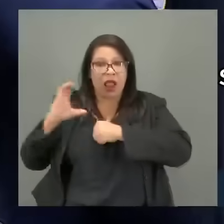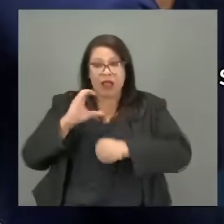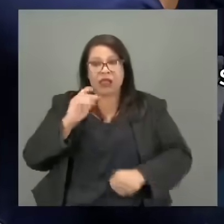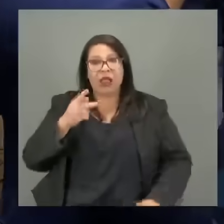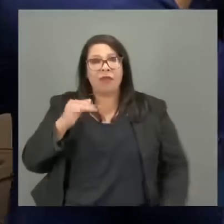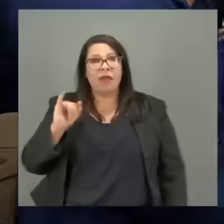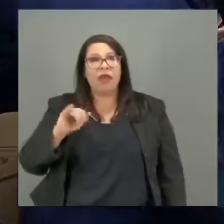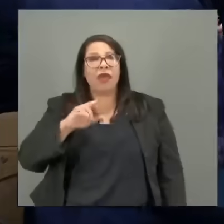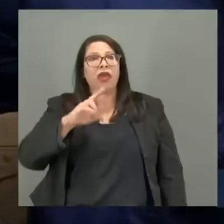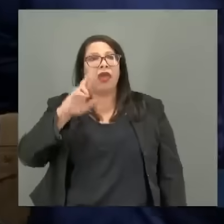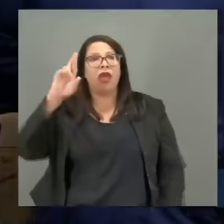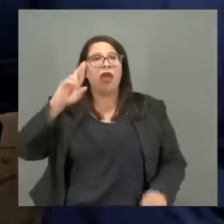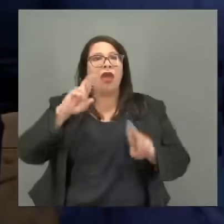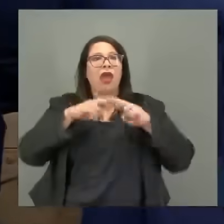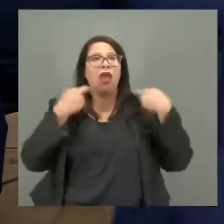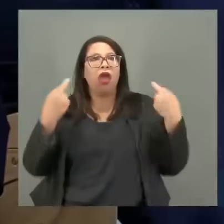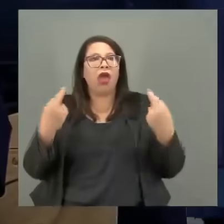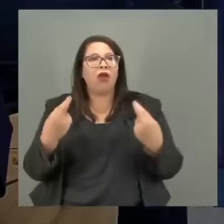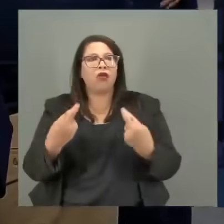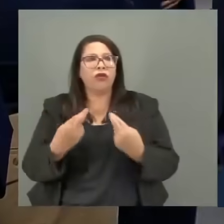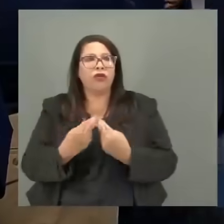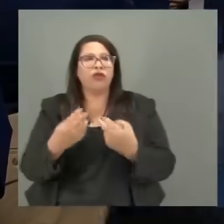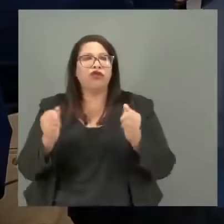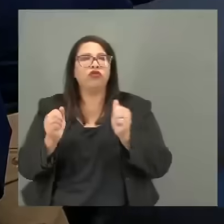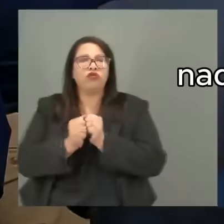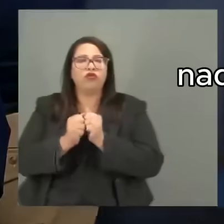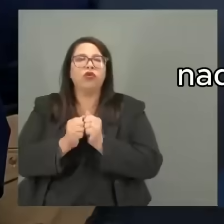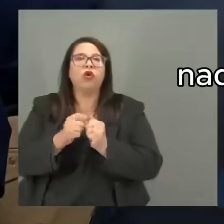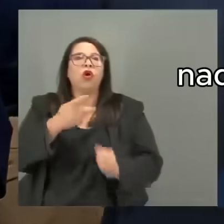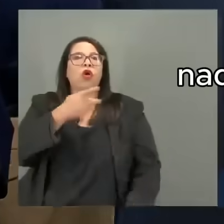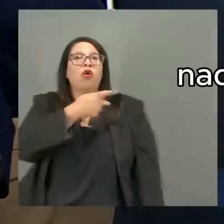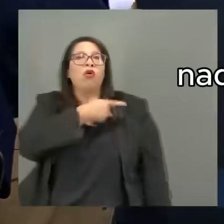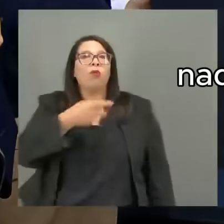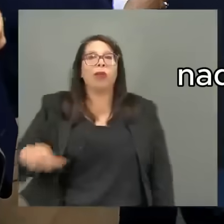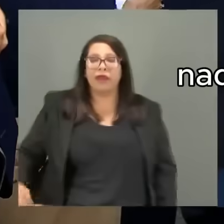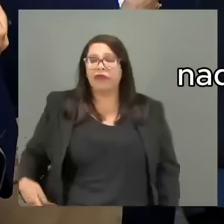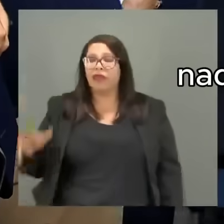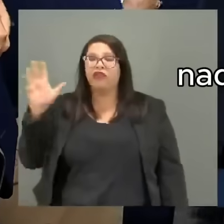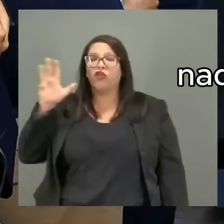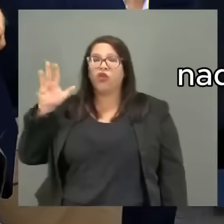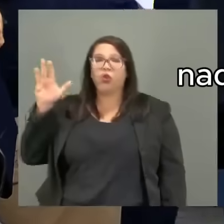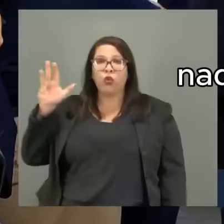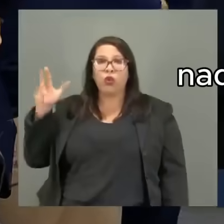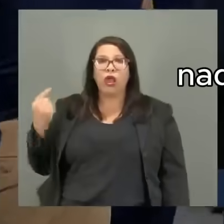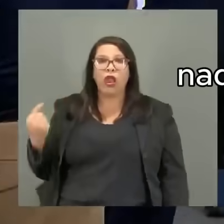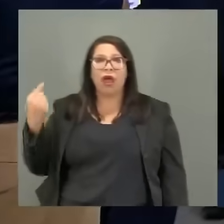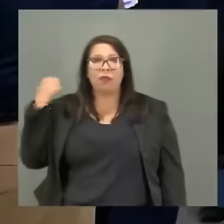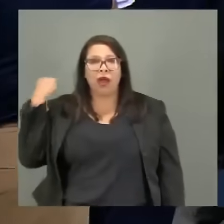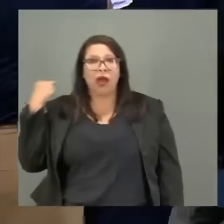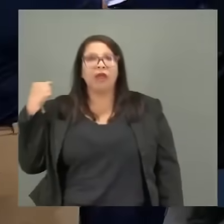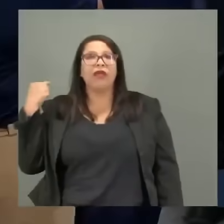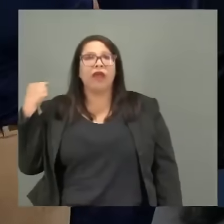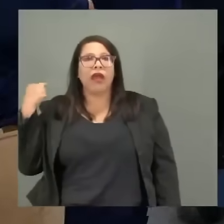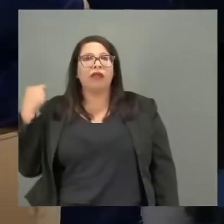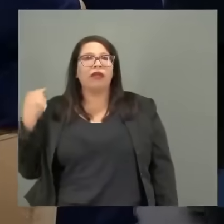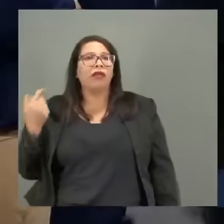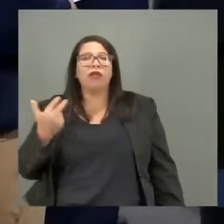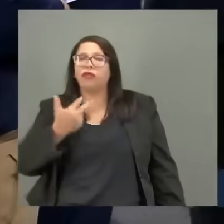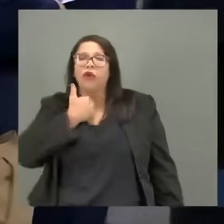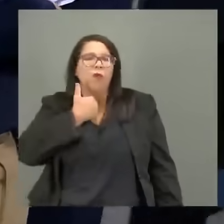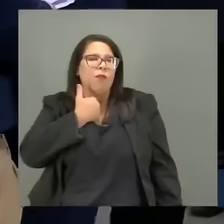presidente Lula em jantares, naquele momento que era o presidente da CPI. Isso não é coisa